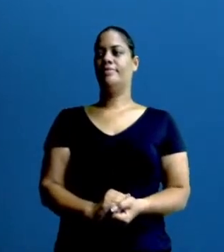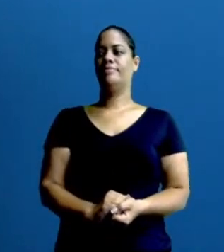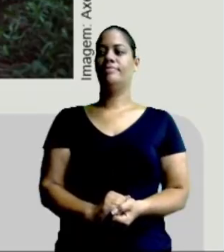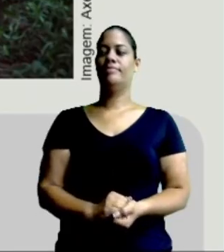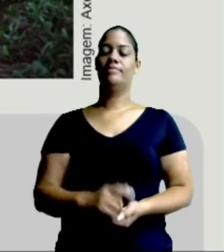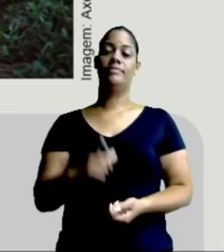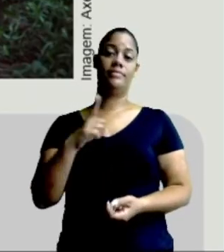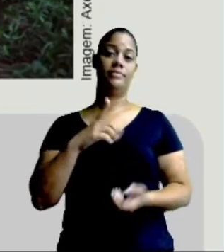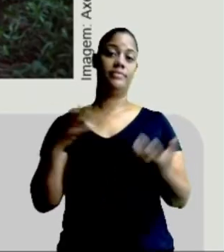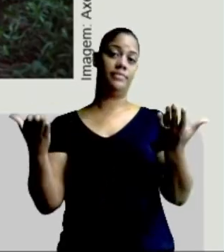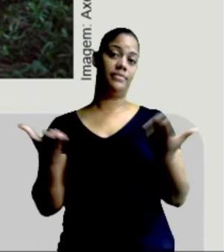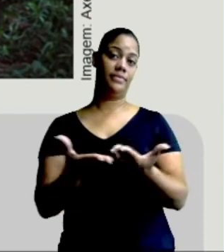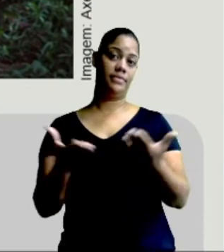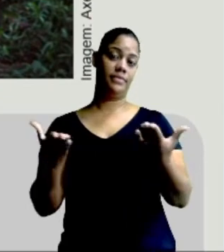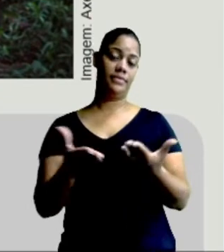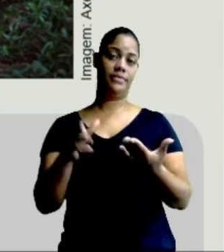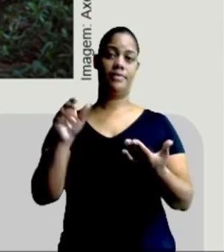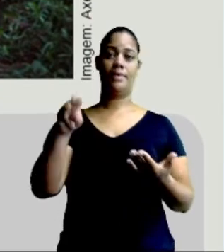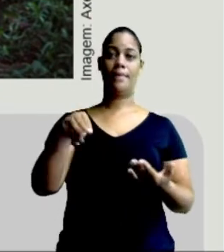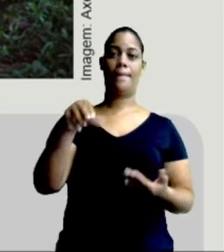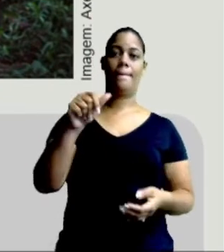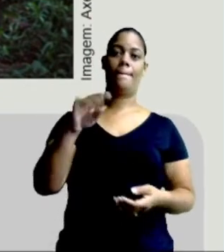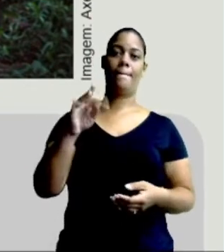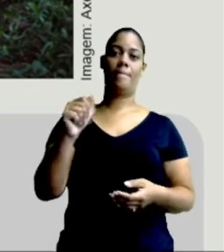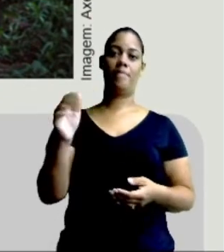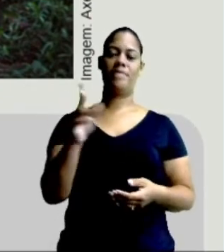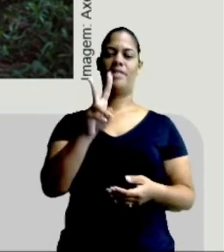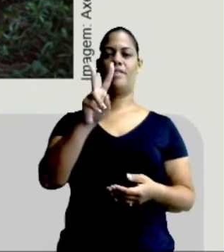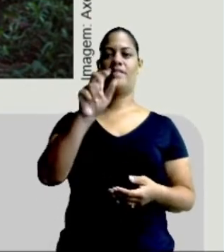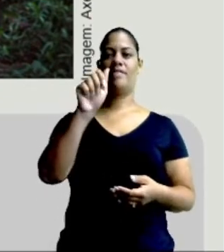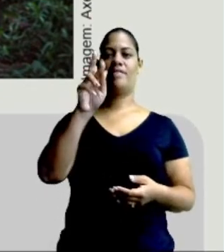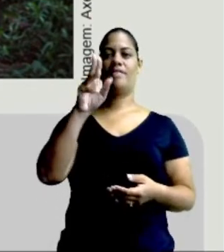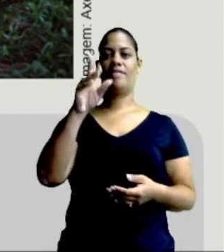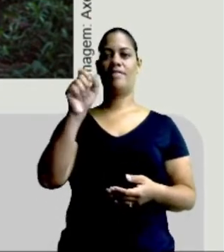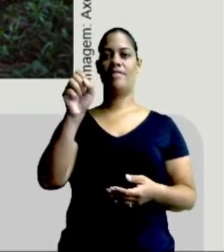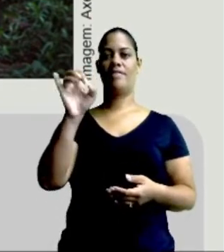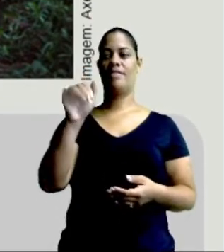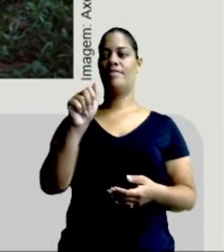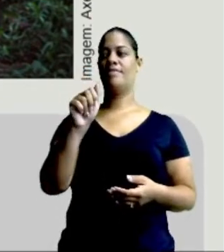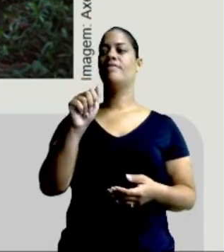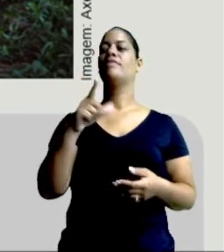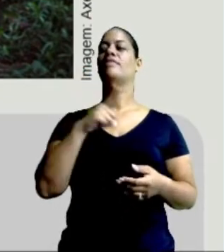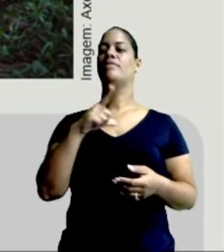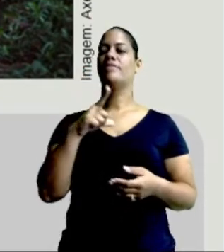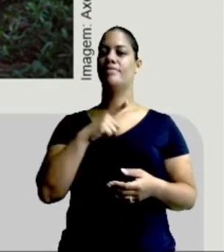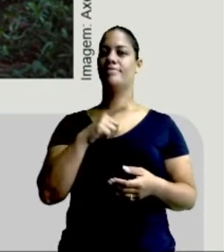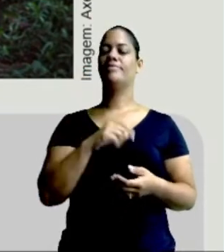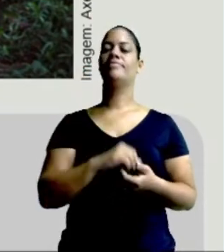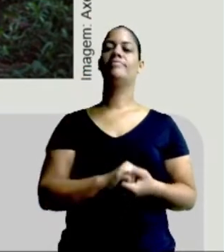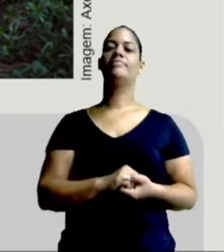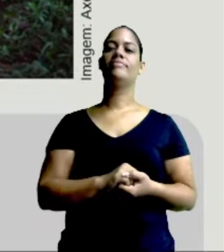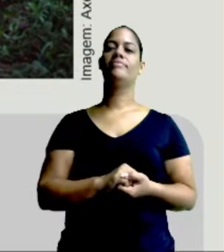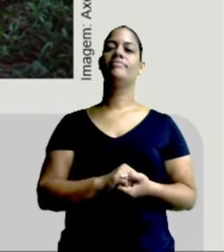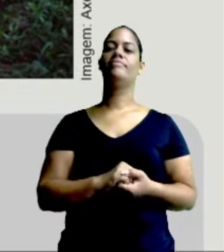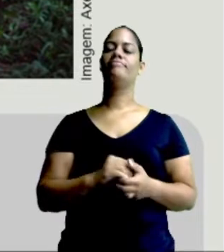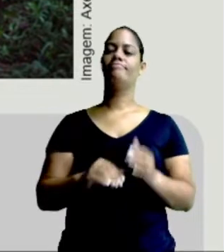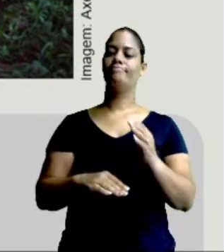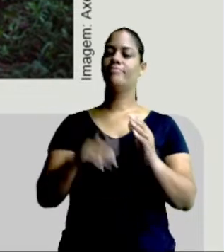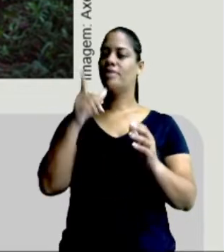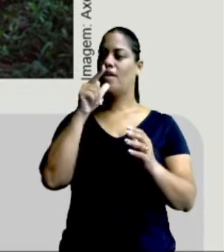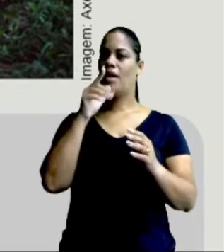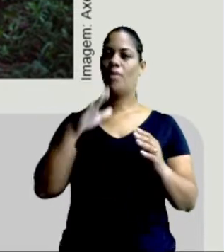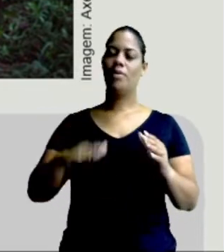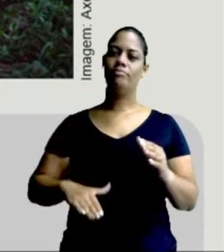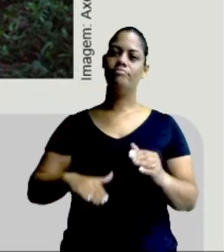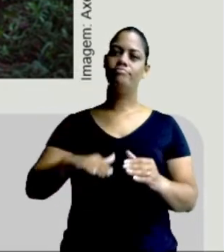Nós vamos ter agora a mata de várzea. E o que é essa mata de várzea? São inundações periódicas com